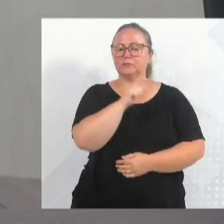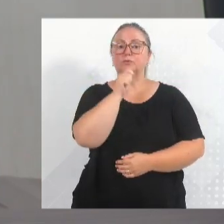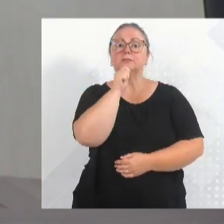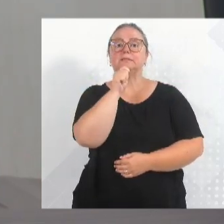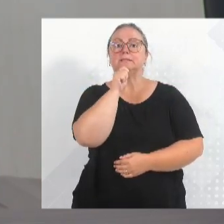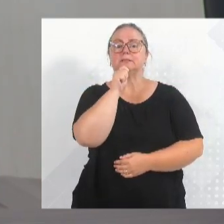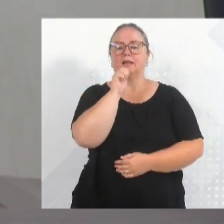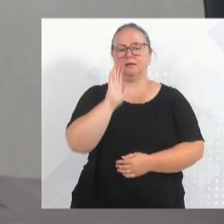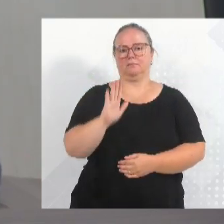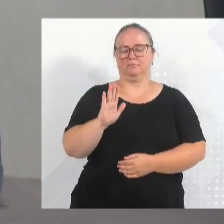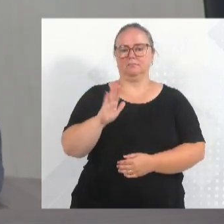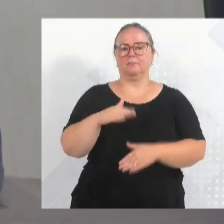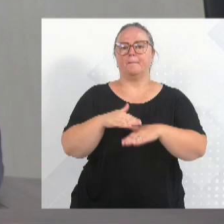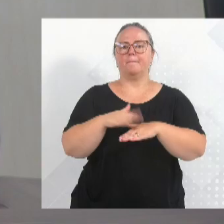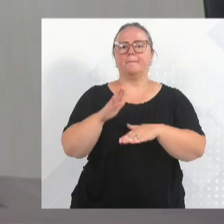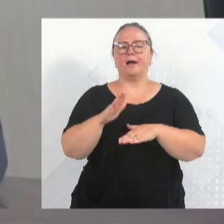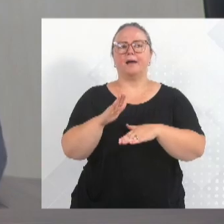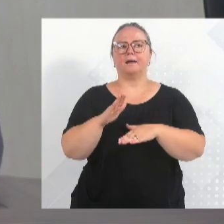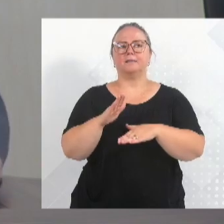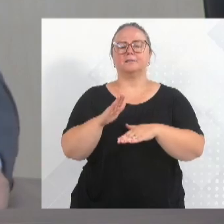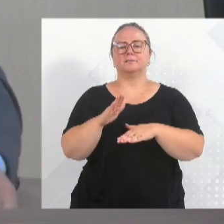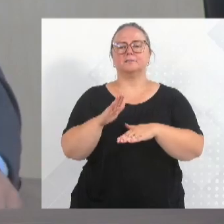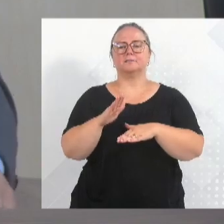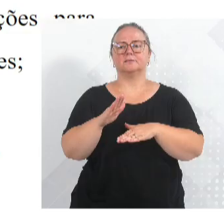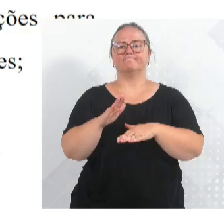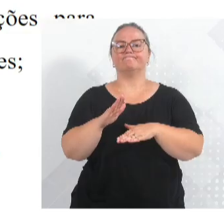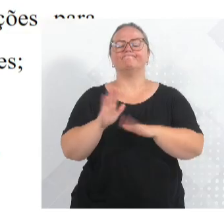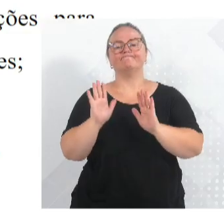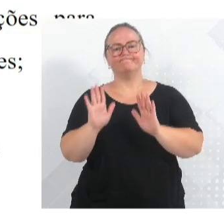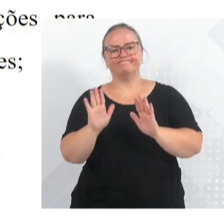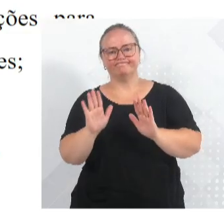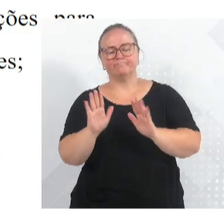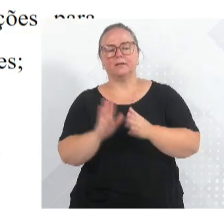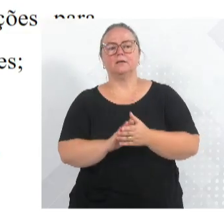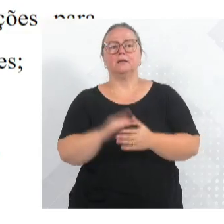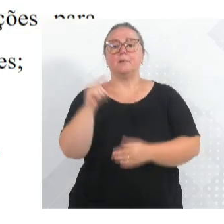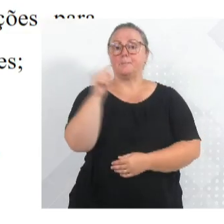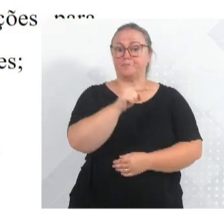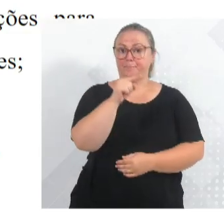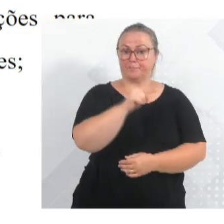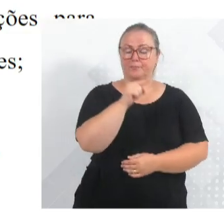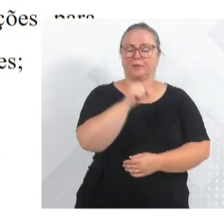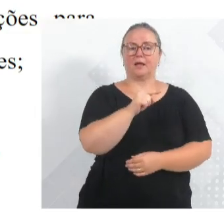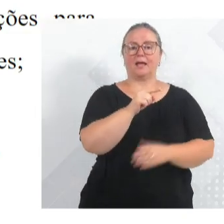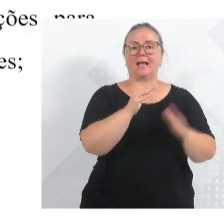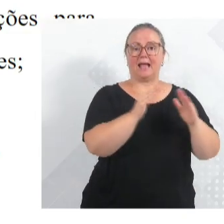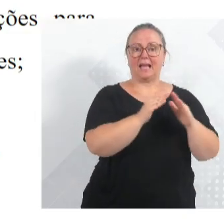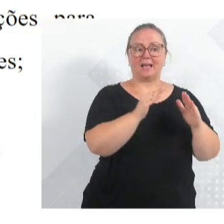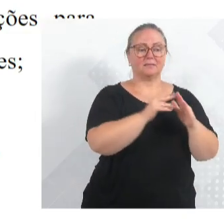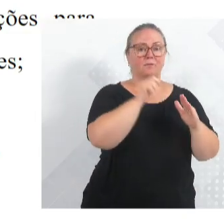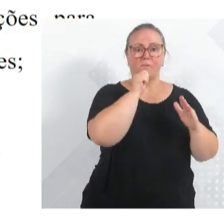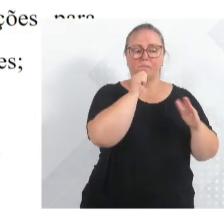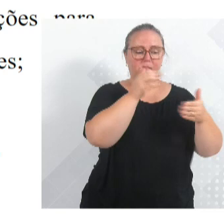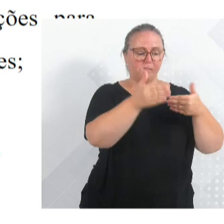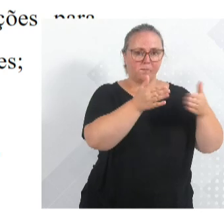água mais aquela unidade que não possui a caixa d'água. Então, para mensurar isso